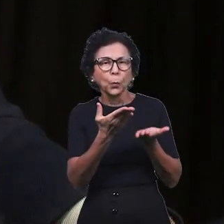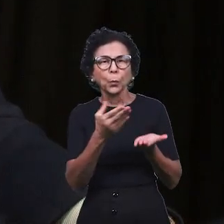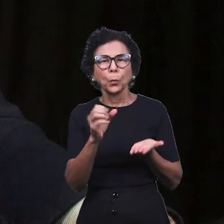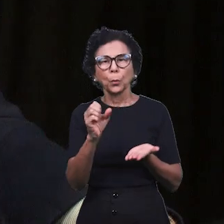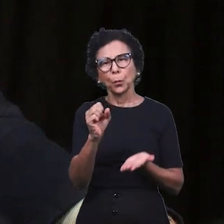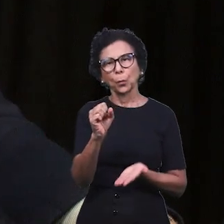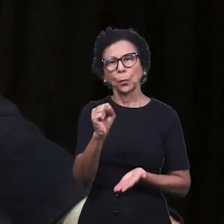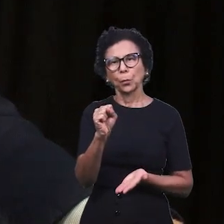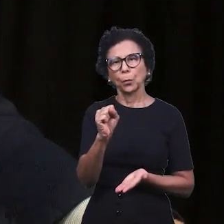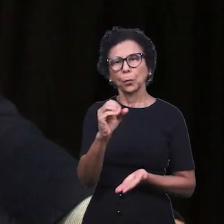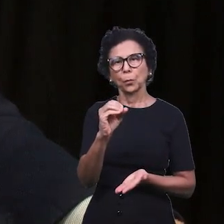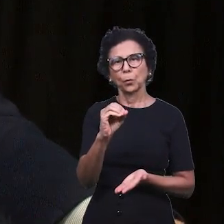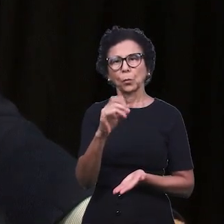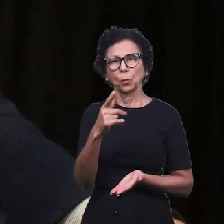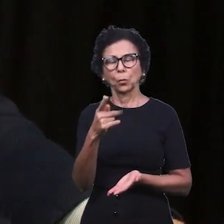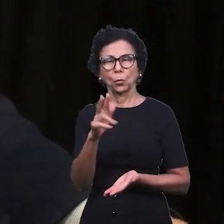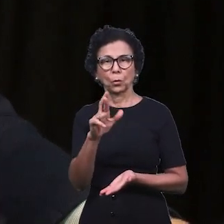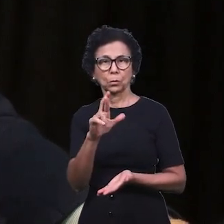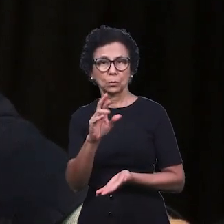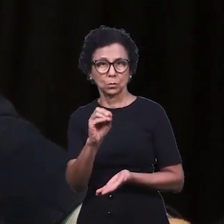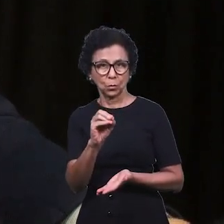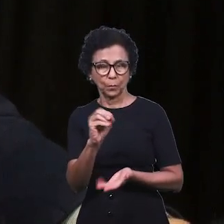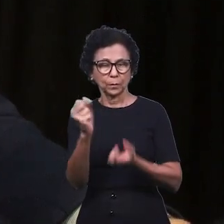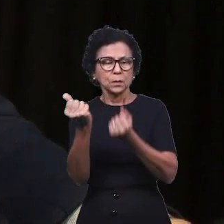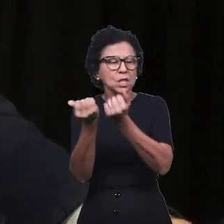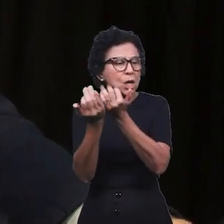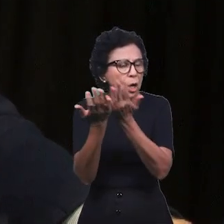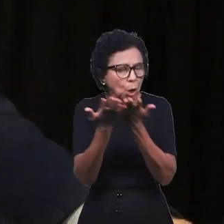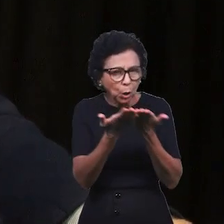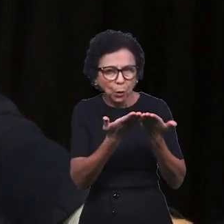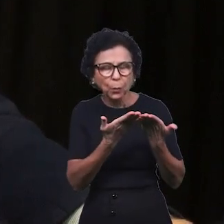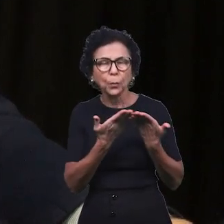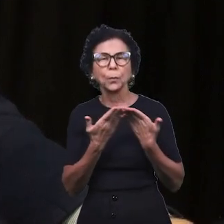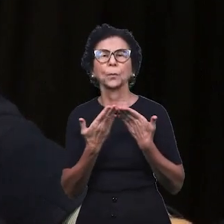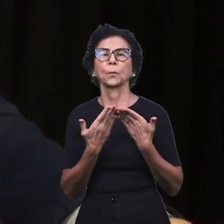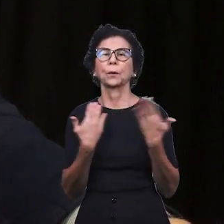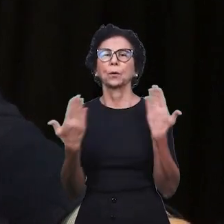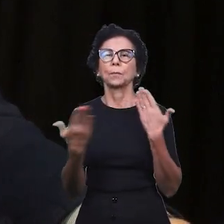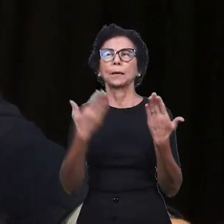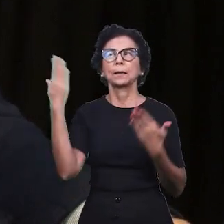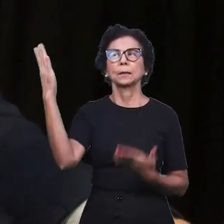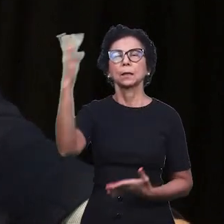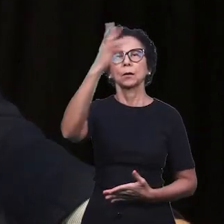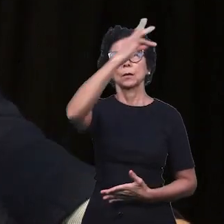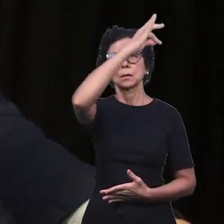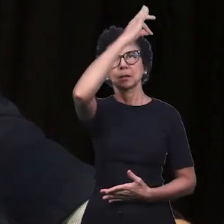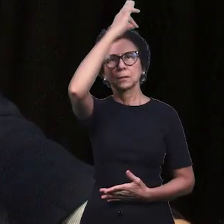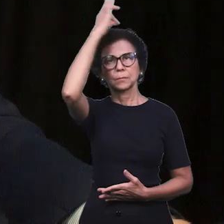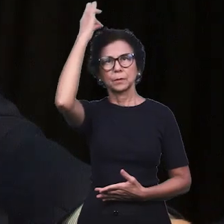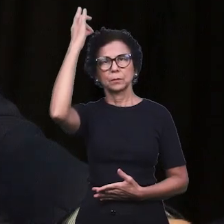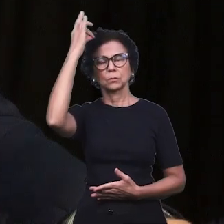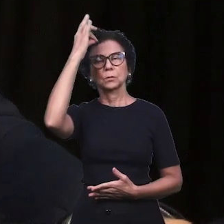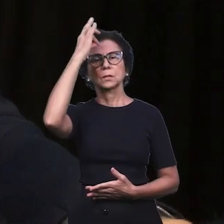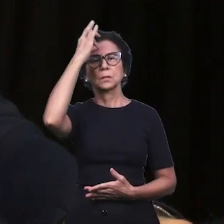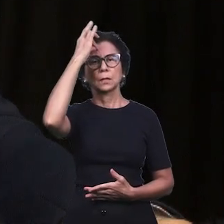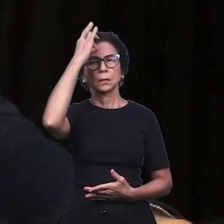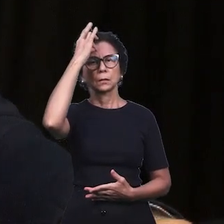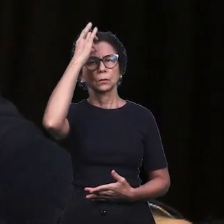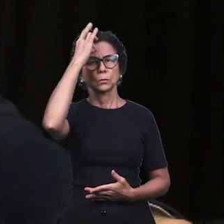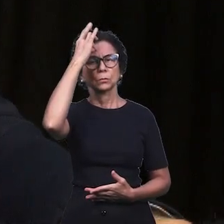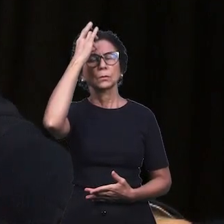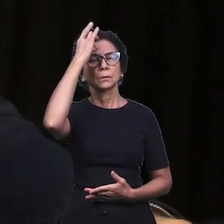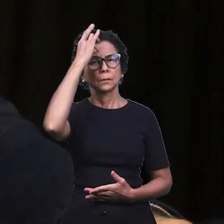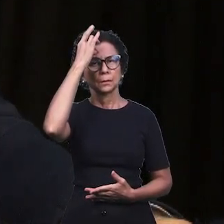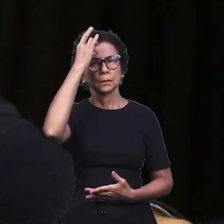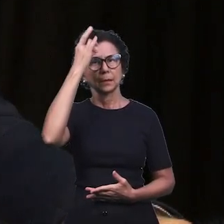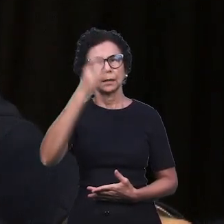nos mostra que é o sopro do Espírito Santo, né? Renovando a bênção do batismo que o Senhor